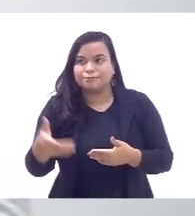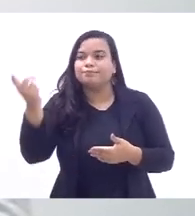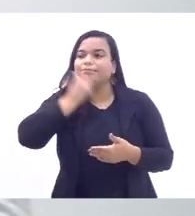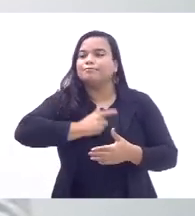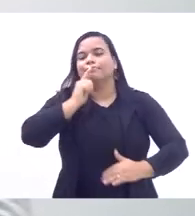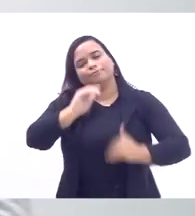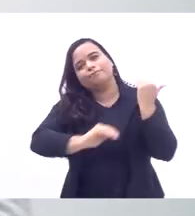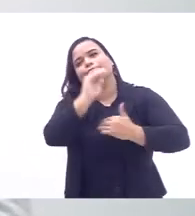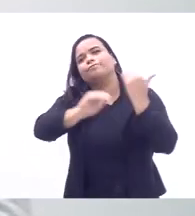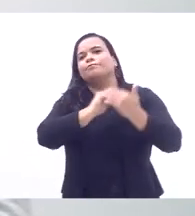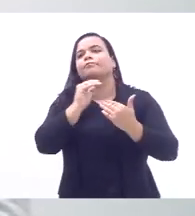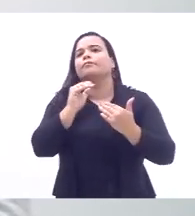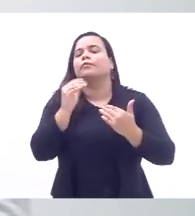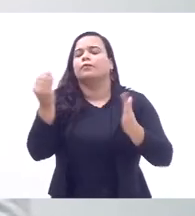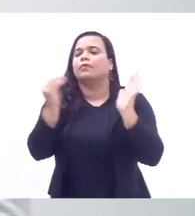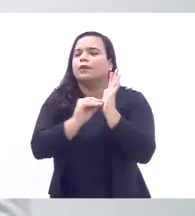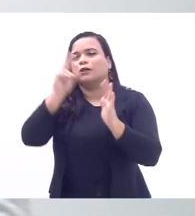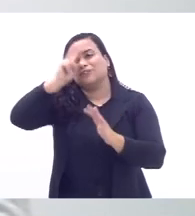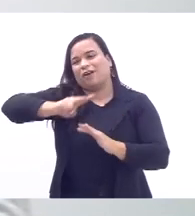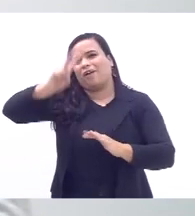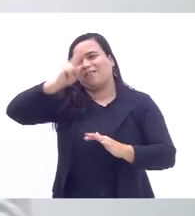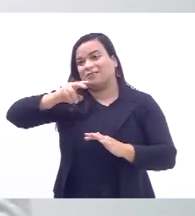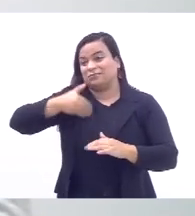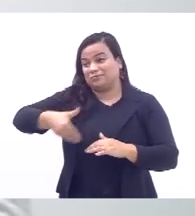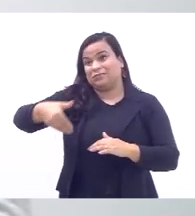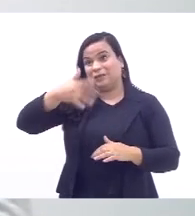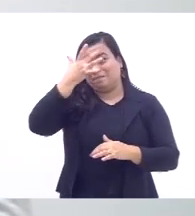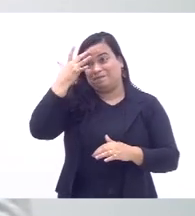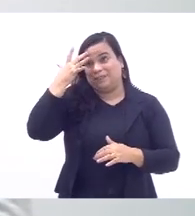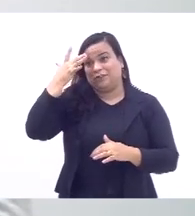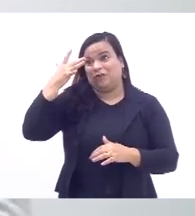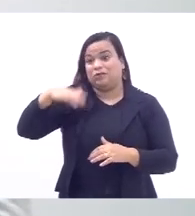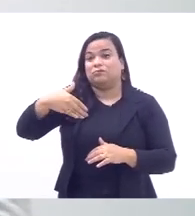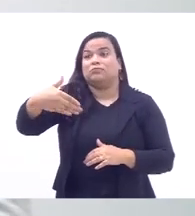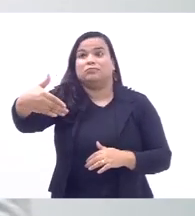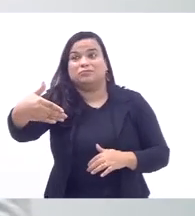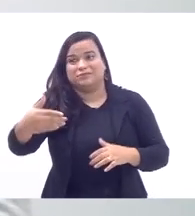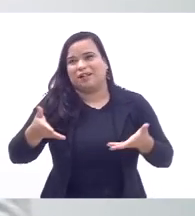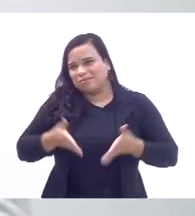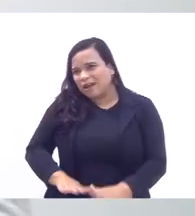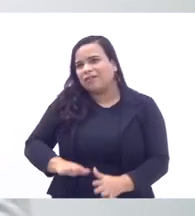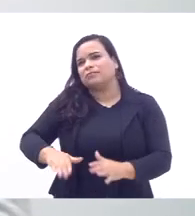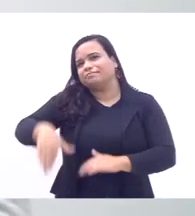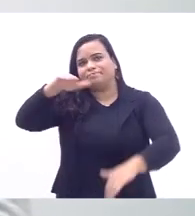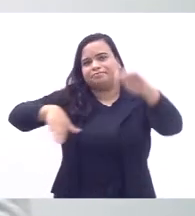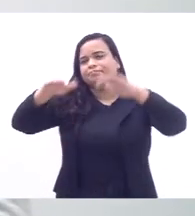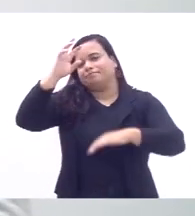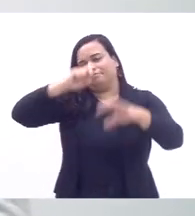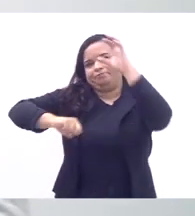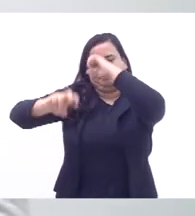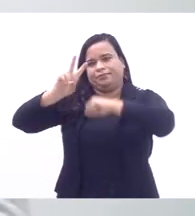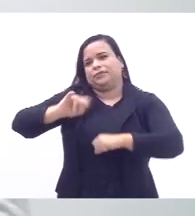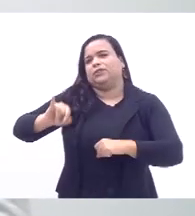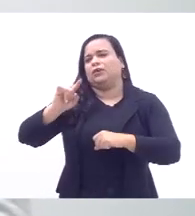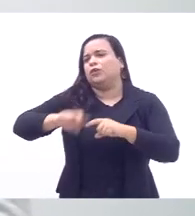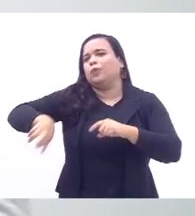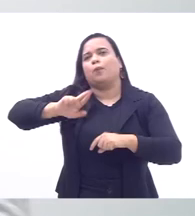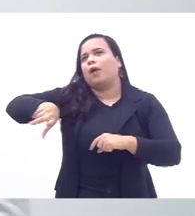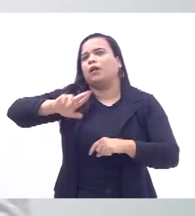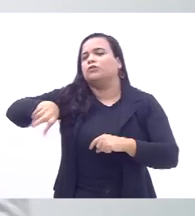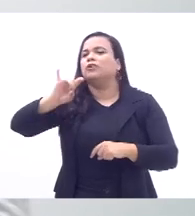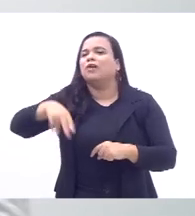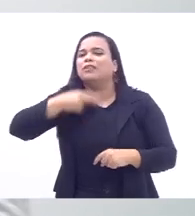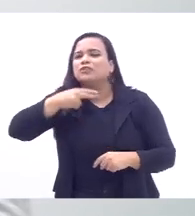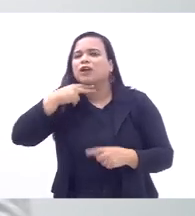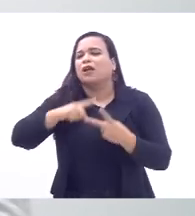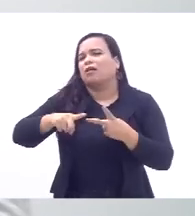poder deixar um legado para quem vem depois. Eu acho que é, isso daqui ultrapassa a bandeira de cubano, nigeriano.